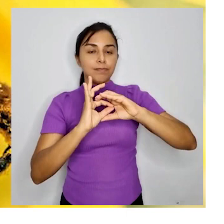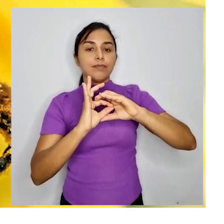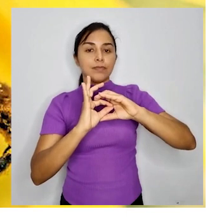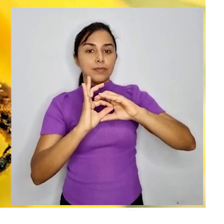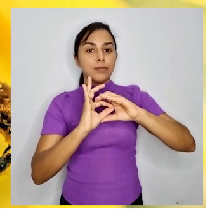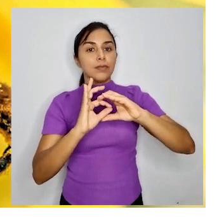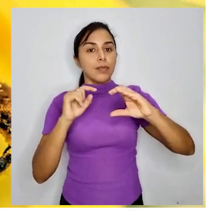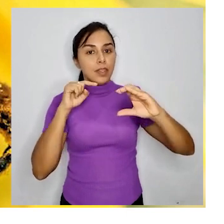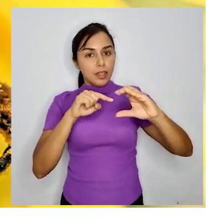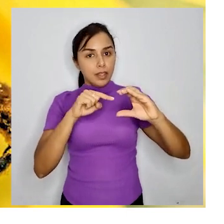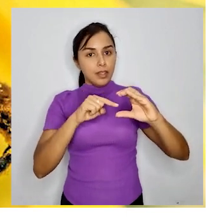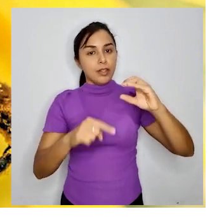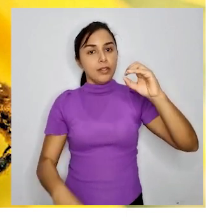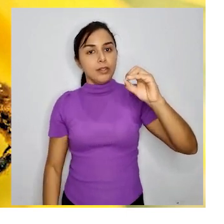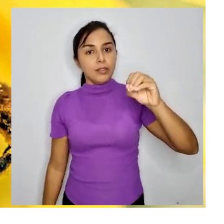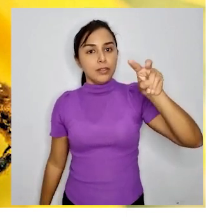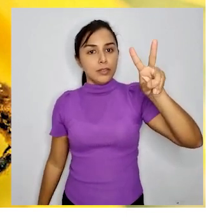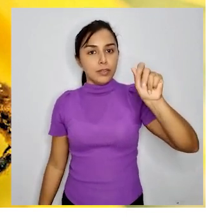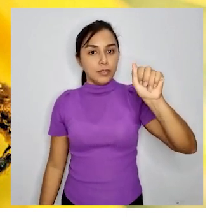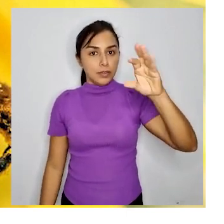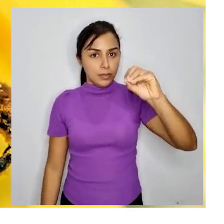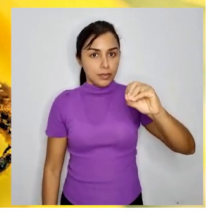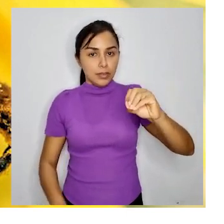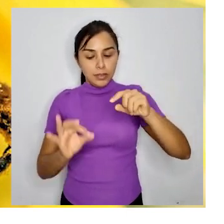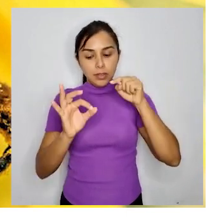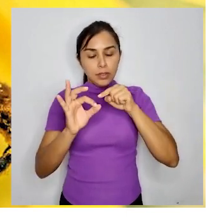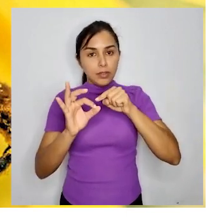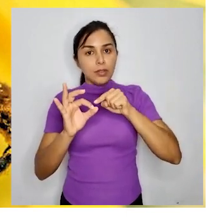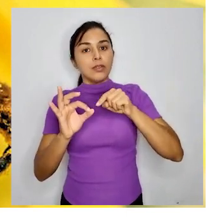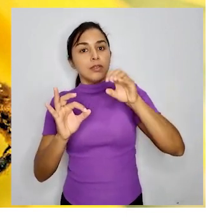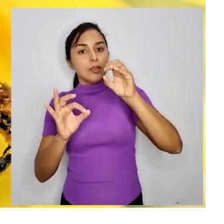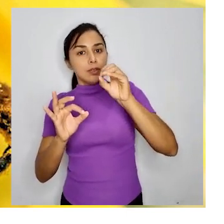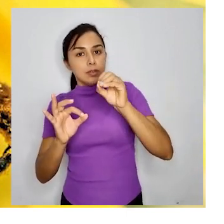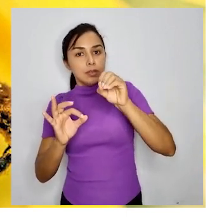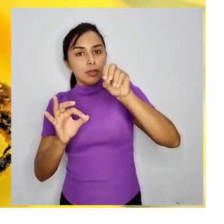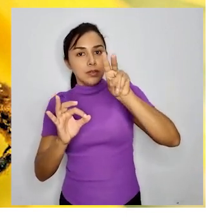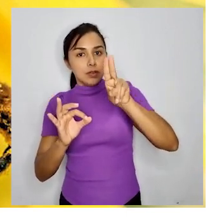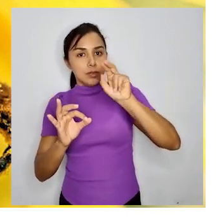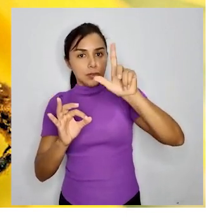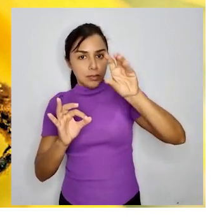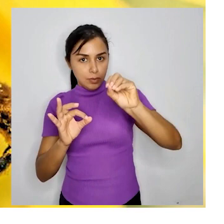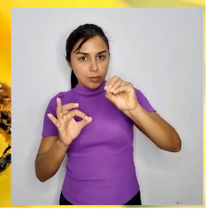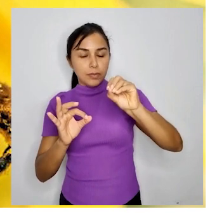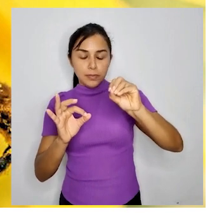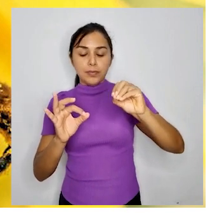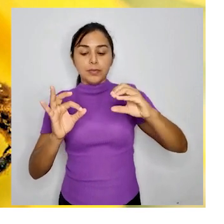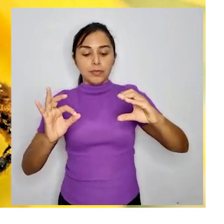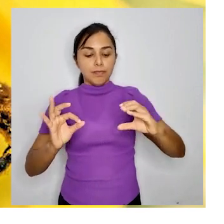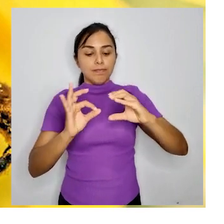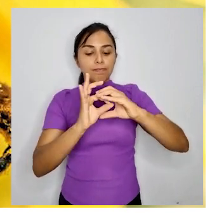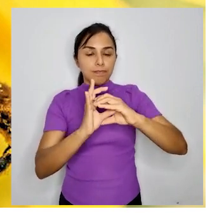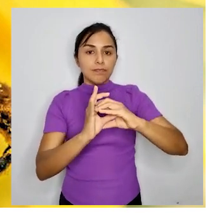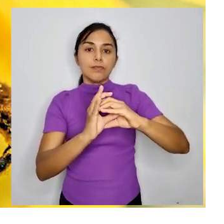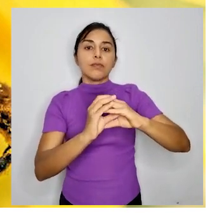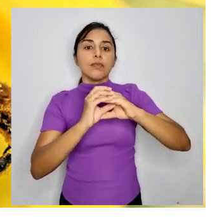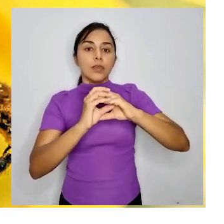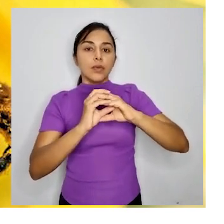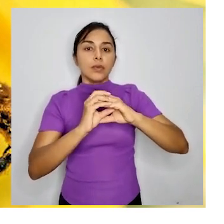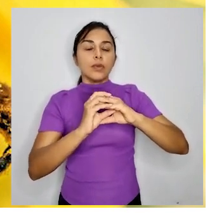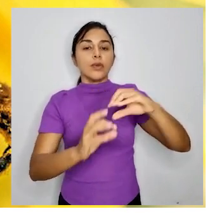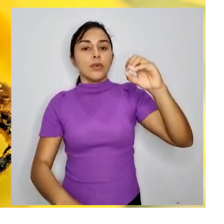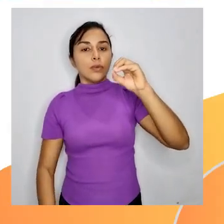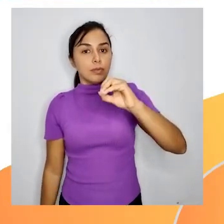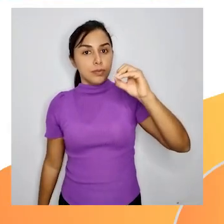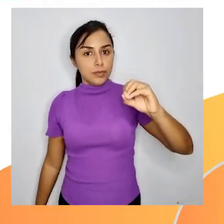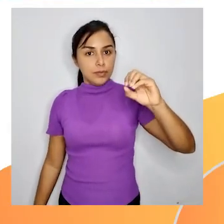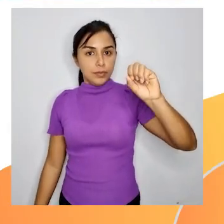o ovário, a fecundação da oosfera. Quando o ovário é fecundado, porque nós temos óvulos ali, nós temos